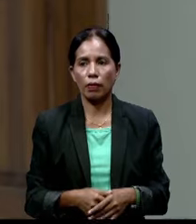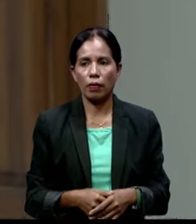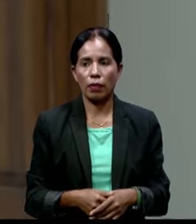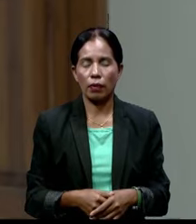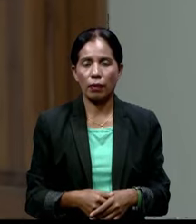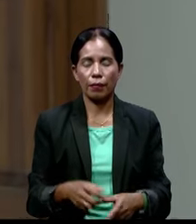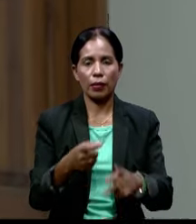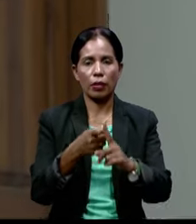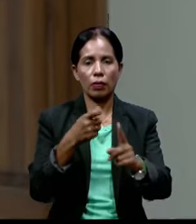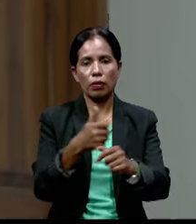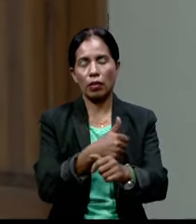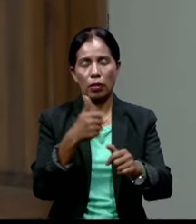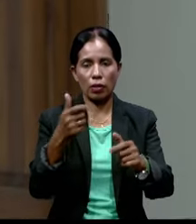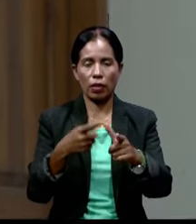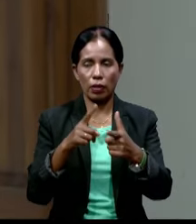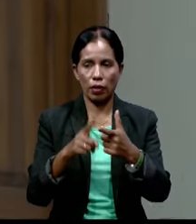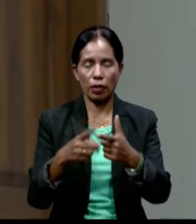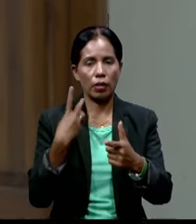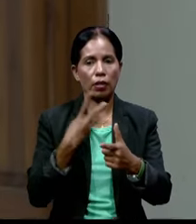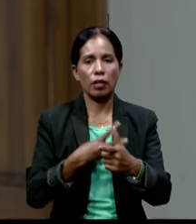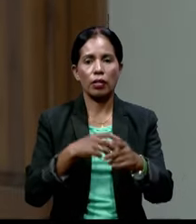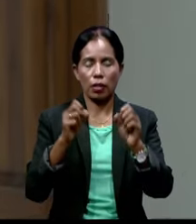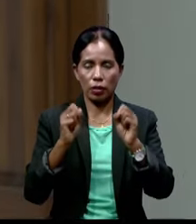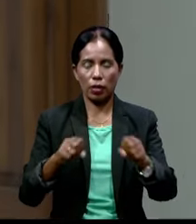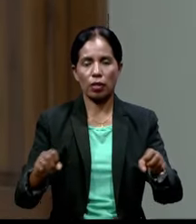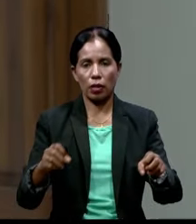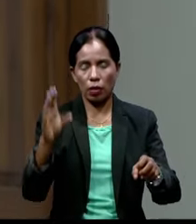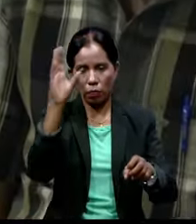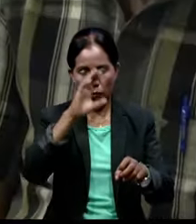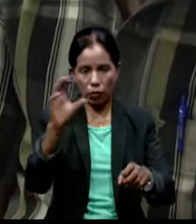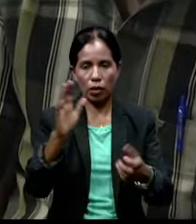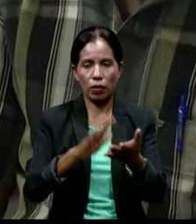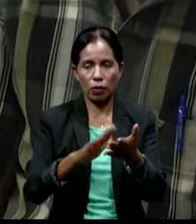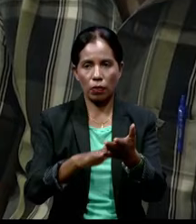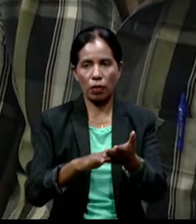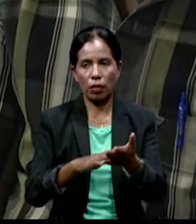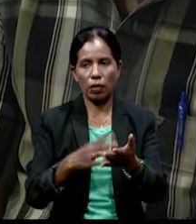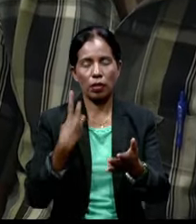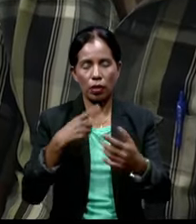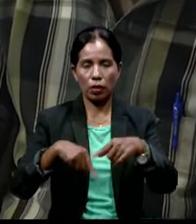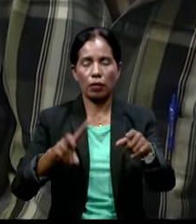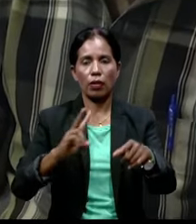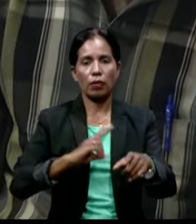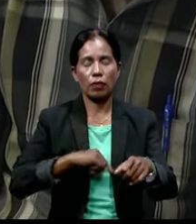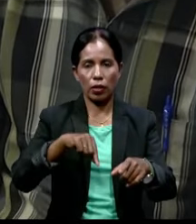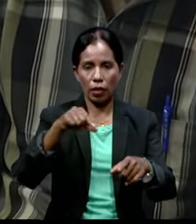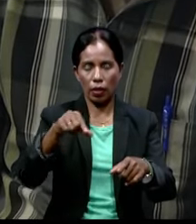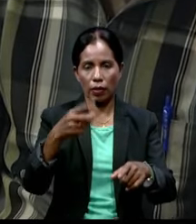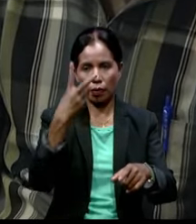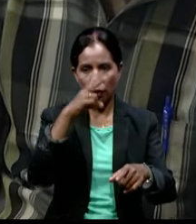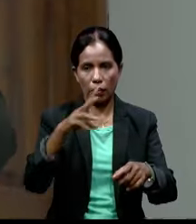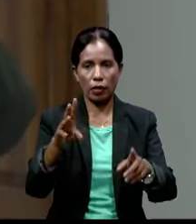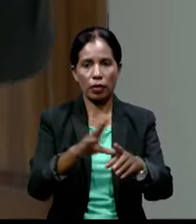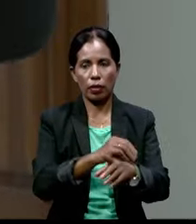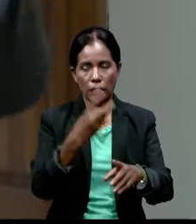quase paralelo, se não vem a bloque. Ita se está a atenção unida para. Vique que? Ainda mais longe de tudo, de tudo, então que escolhe